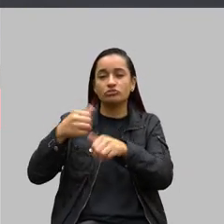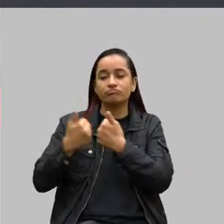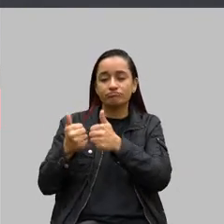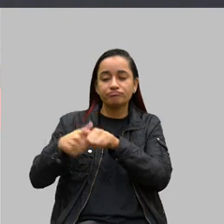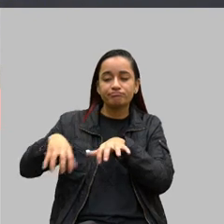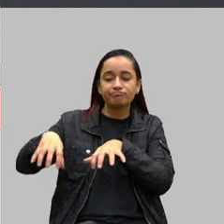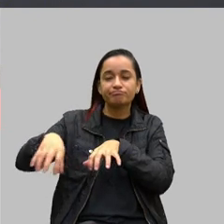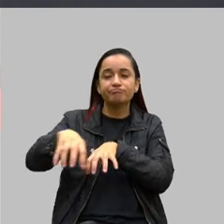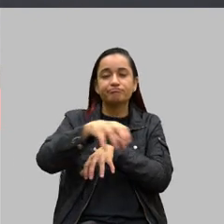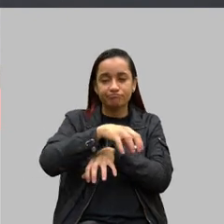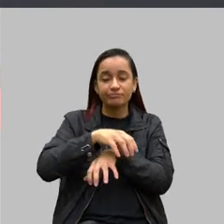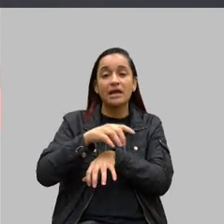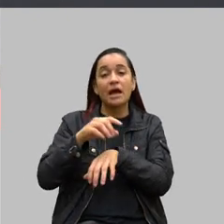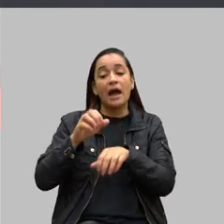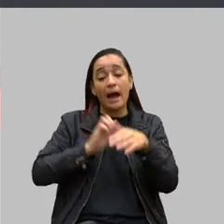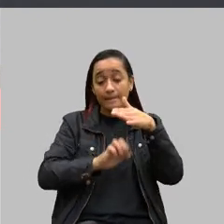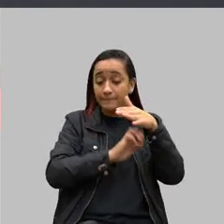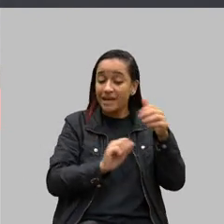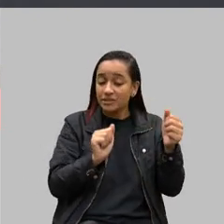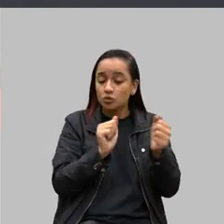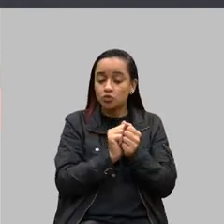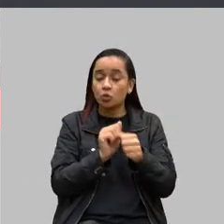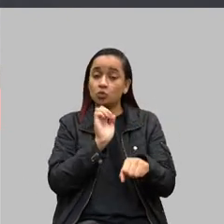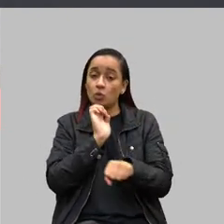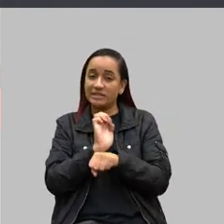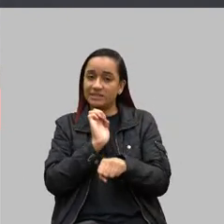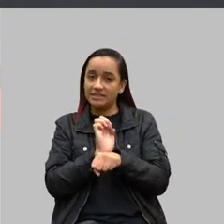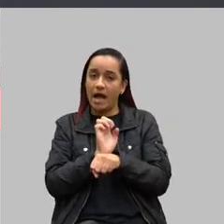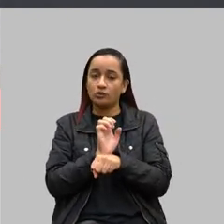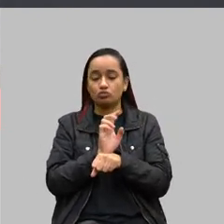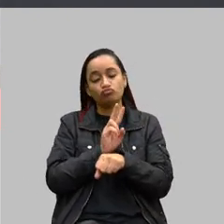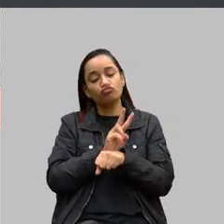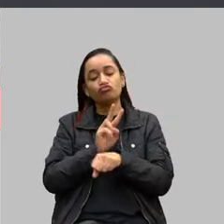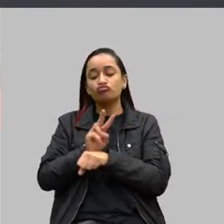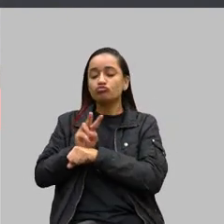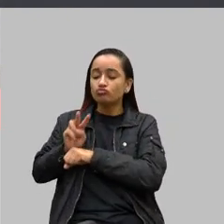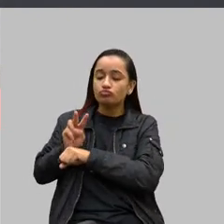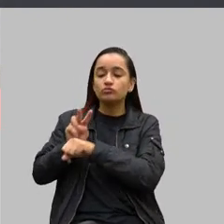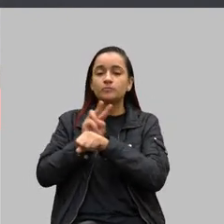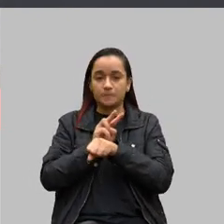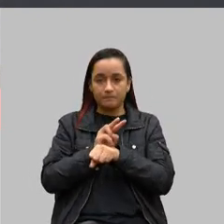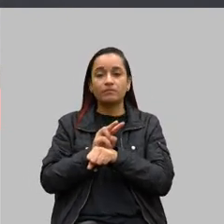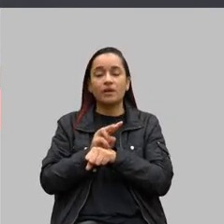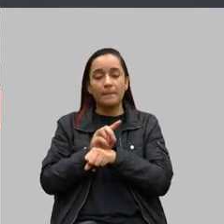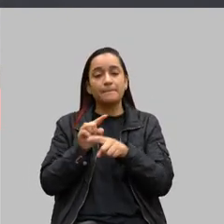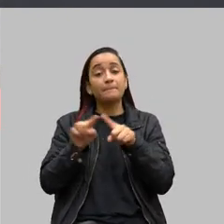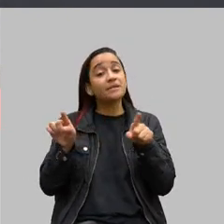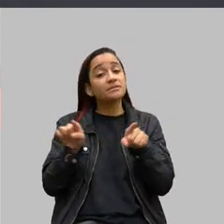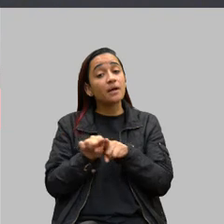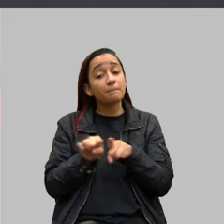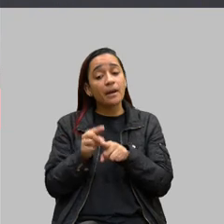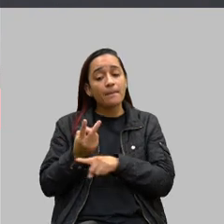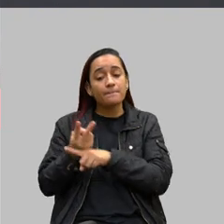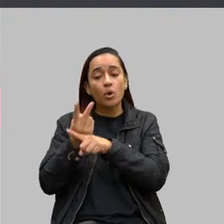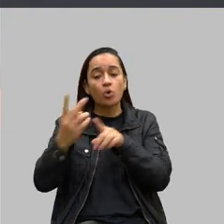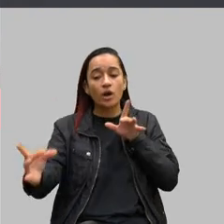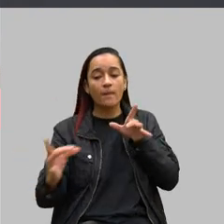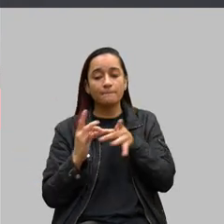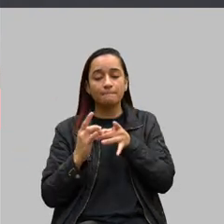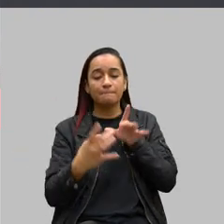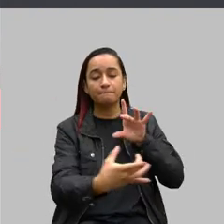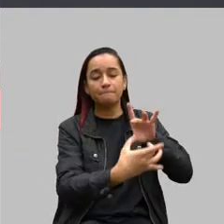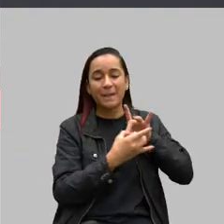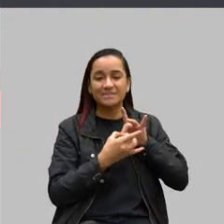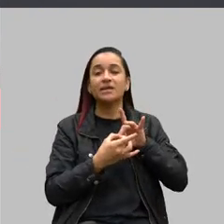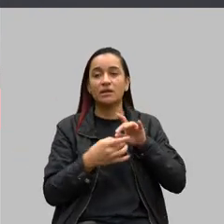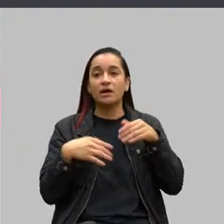junto naturalmente o estado né sendo dirigente exercendo seu papel fiscalizador né mas buscando também compor em parceria E aí